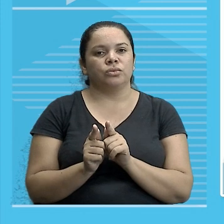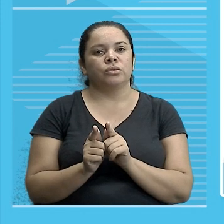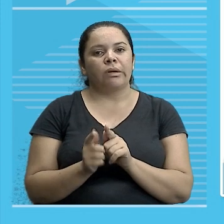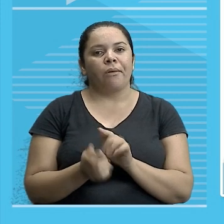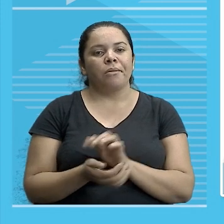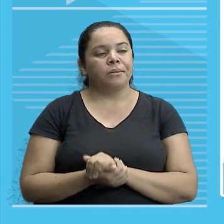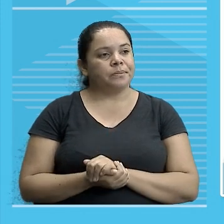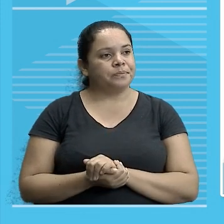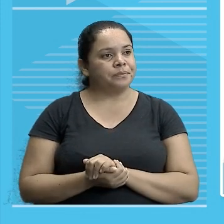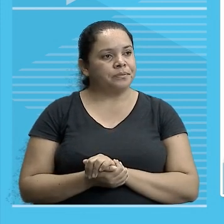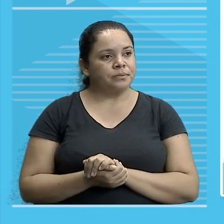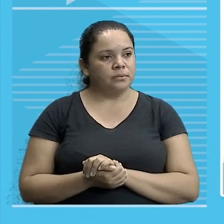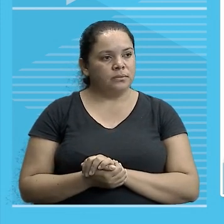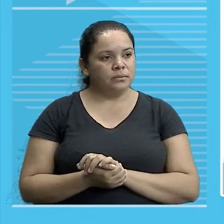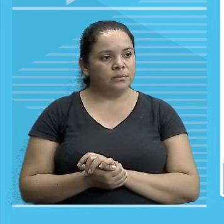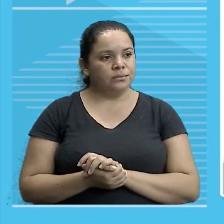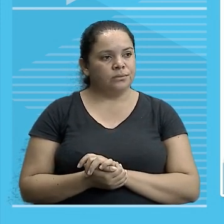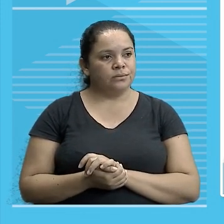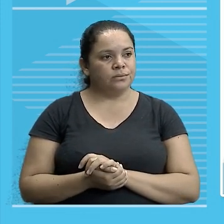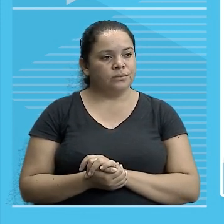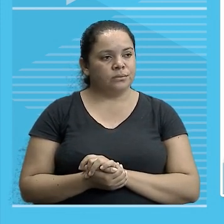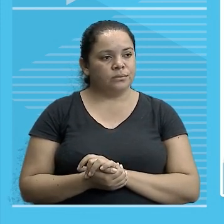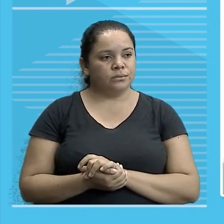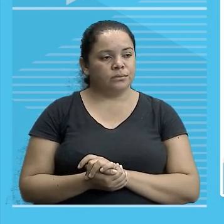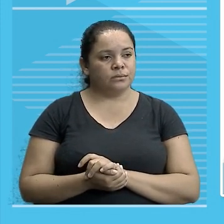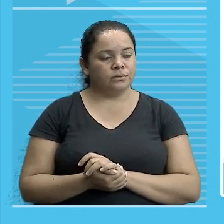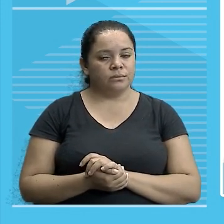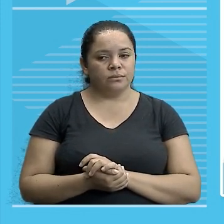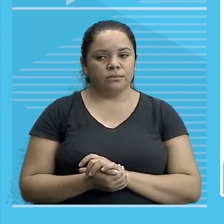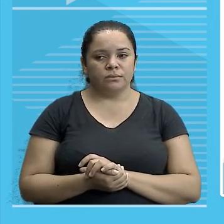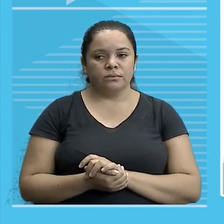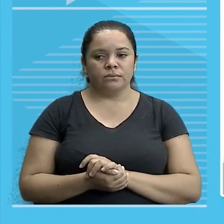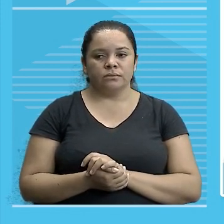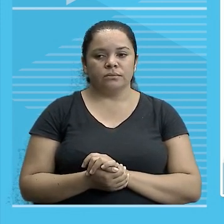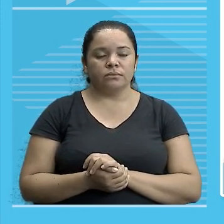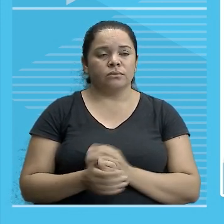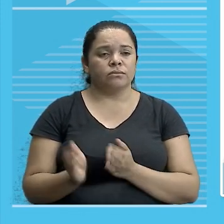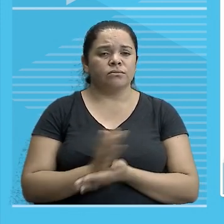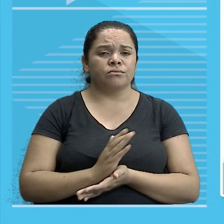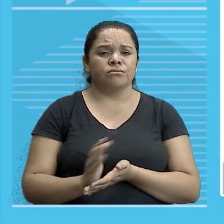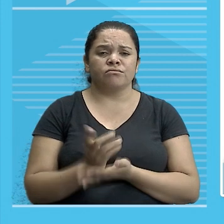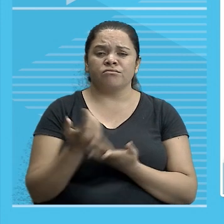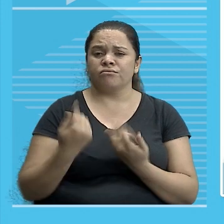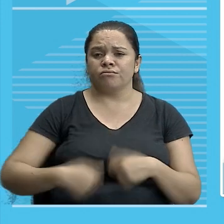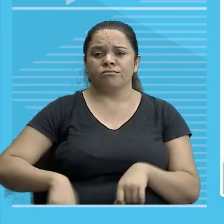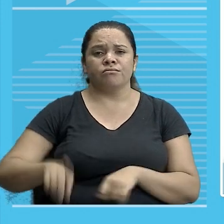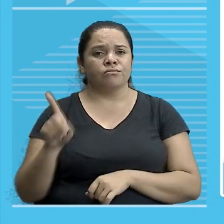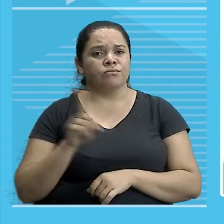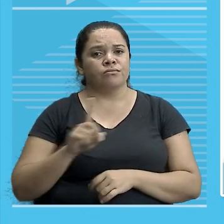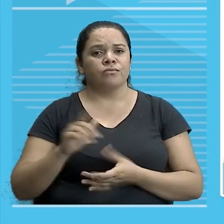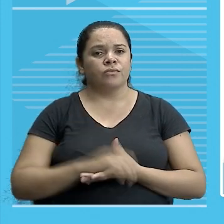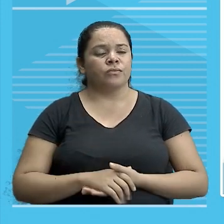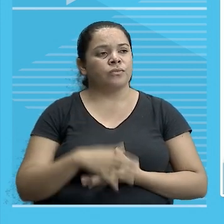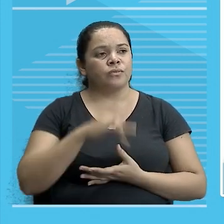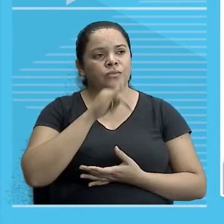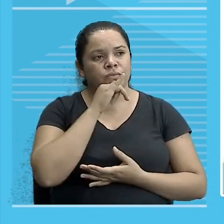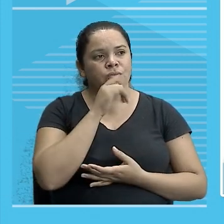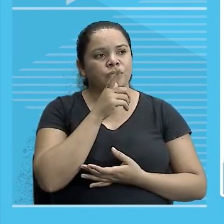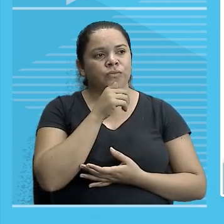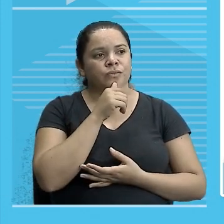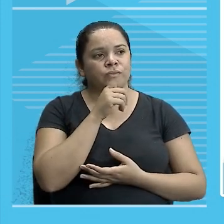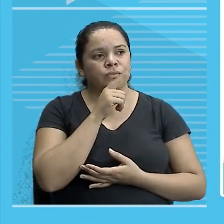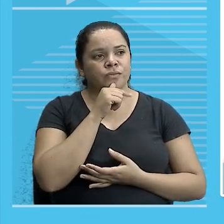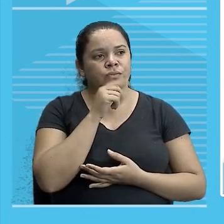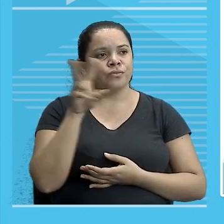E assim acontece com muitos desses alimentos. Alguns não precisam. É o caso, por exemplo, da água, dos sais minerais,